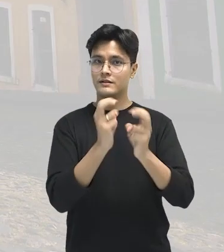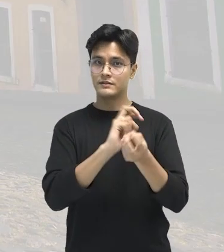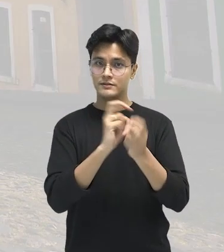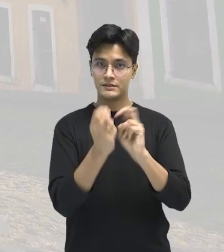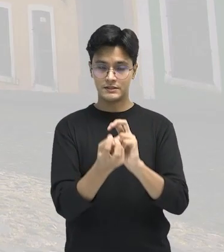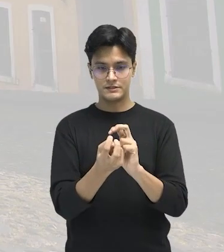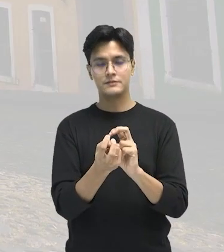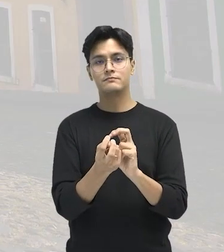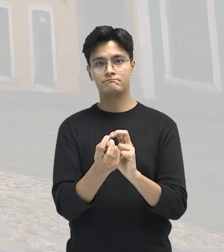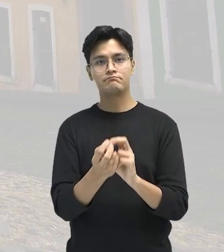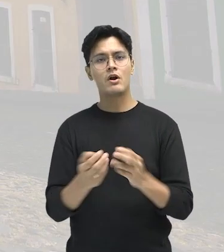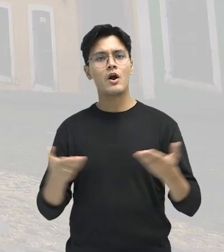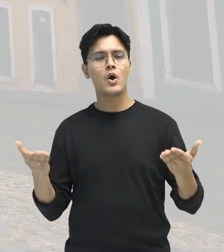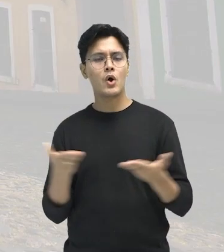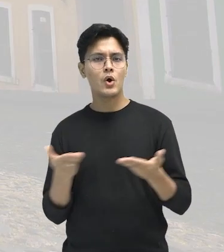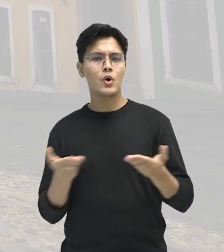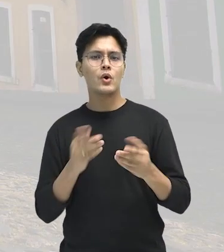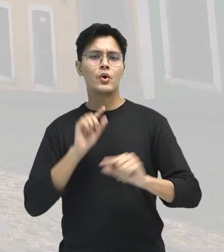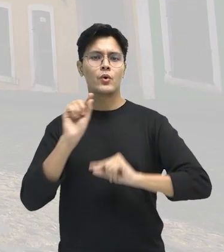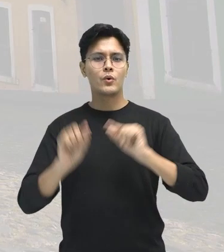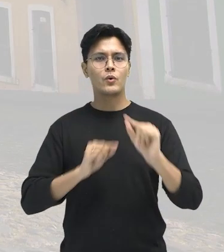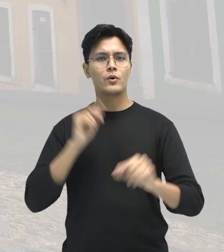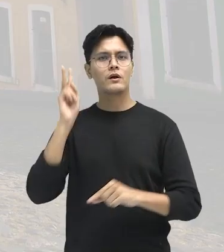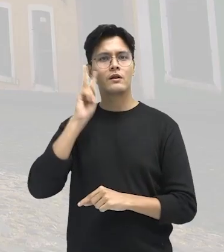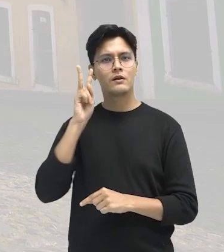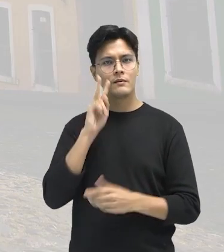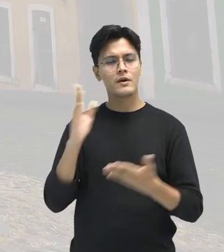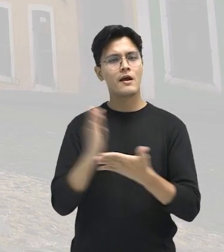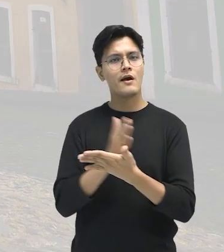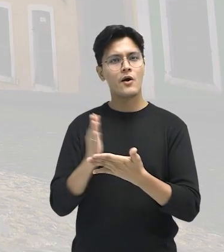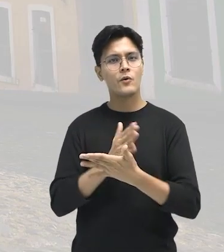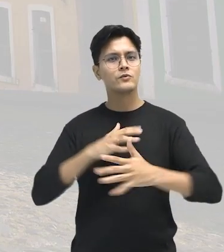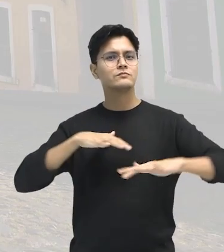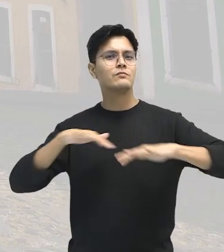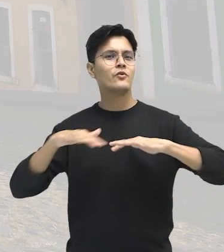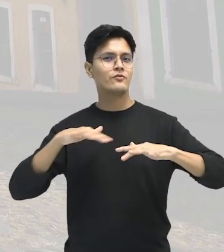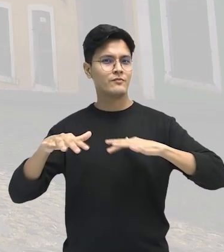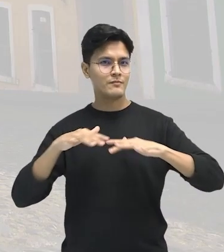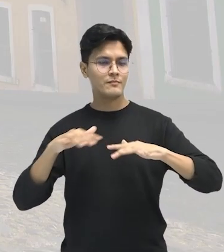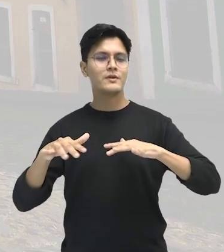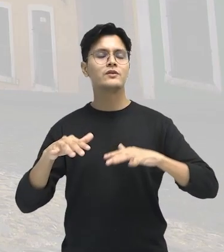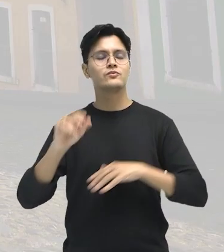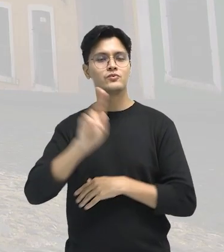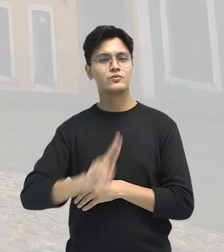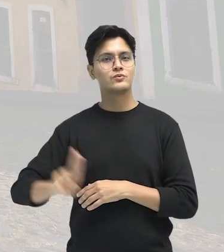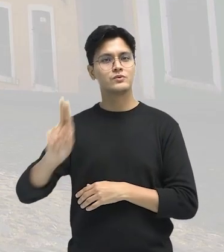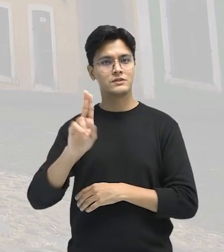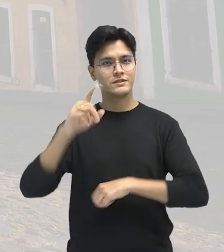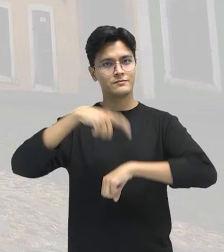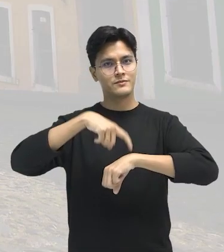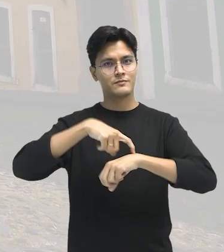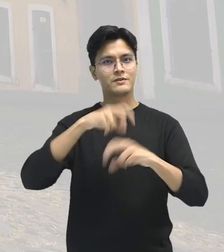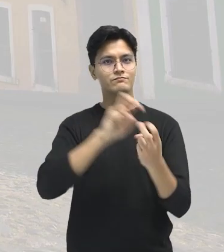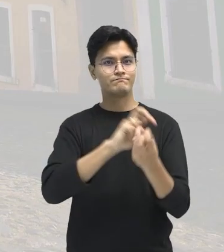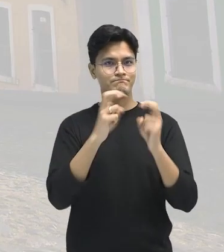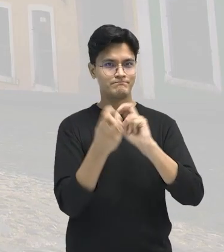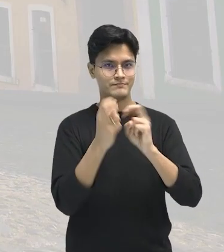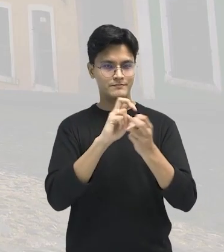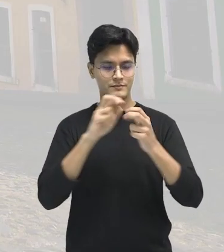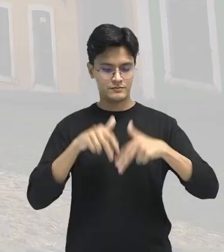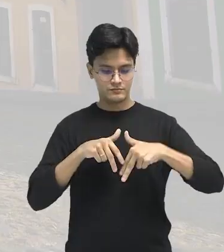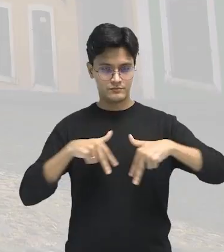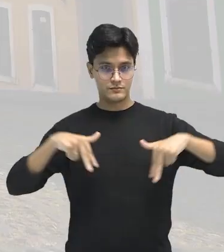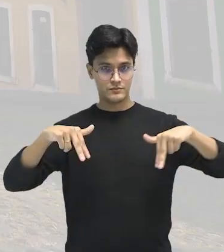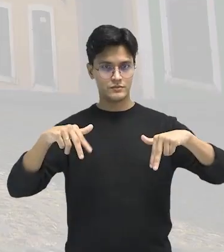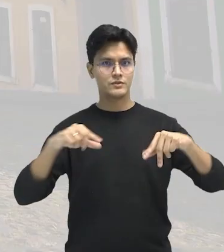nossa roda de capoeira, vamos agora relembrar alguns movimentos utilizados na nossa roda. Vamos lá?